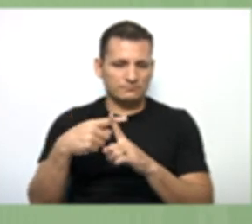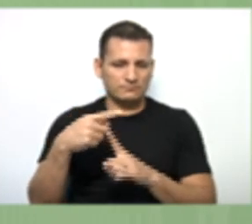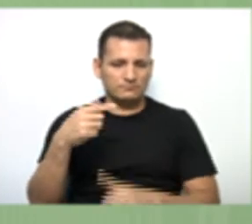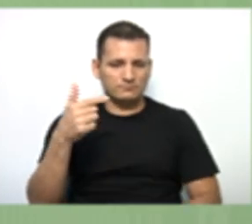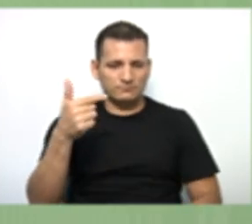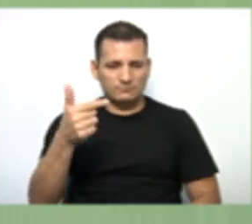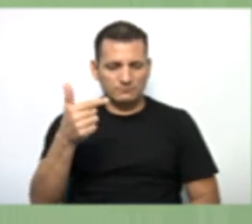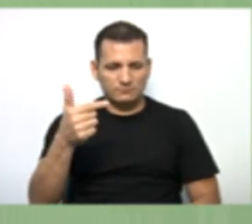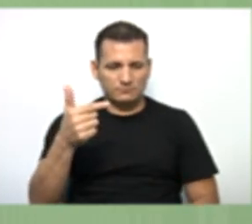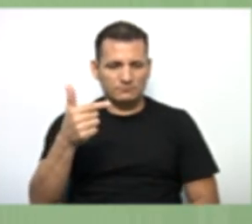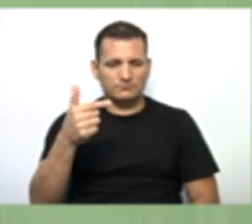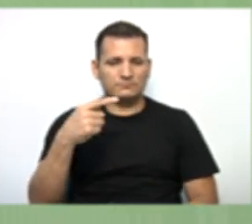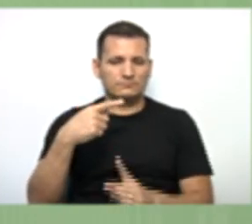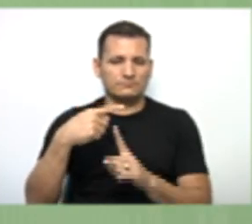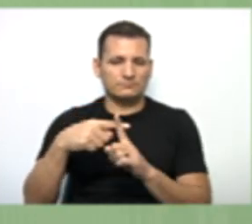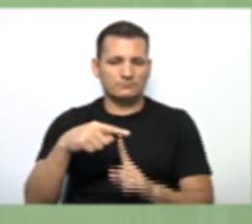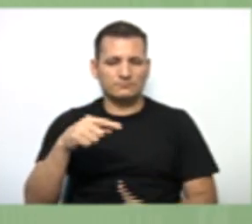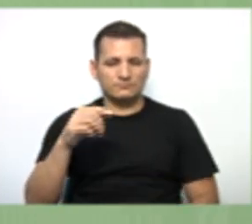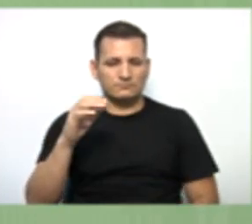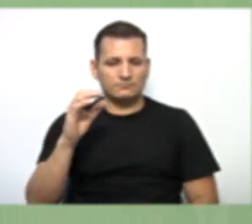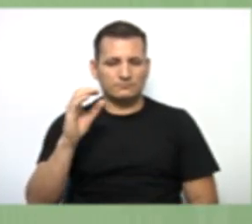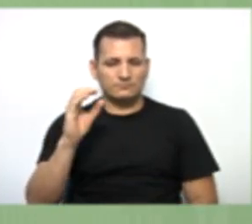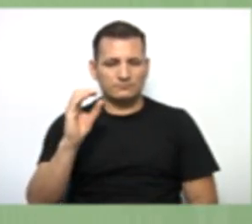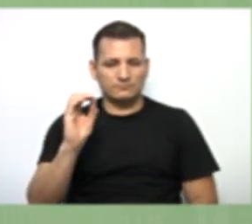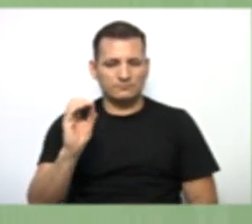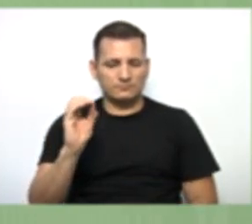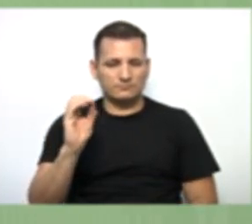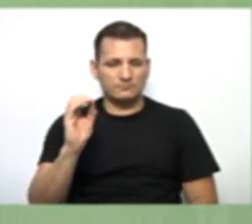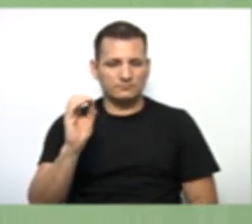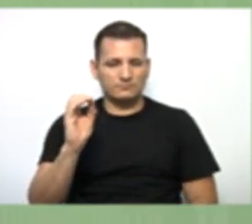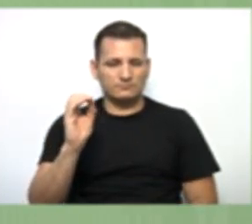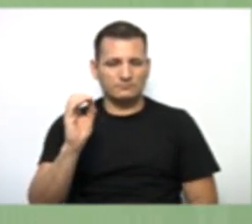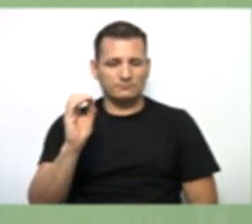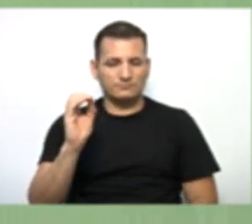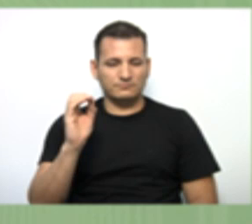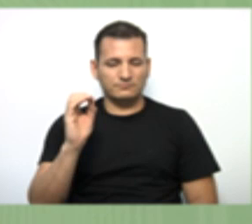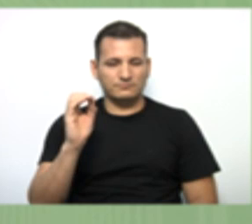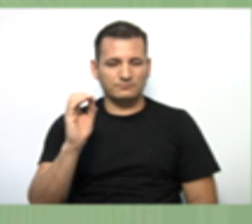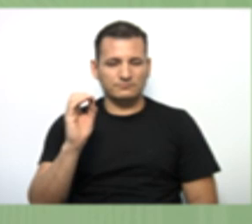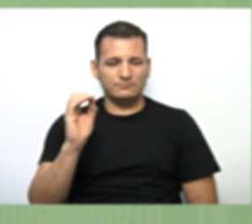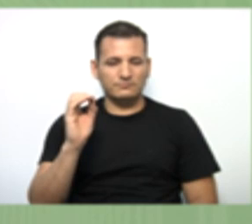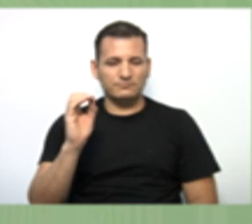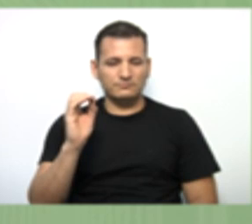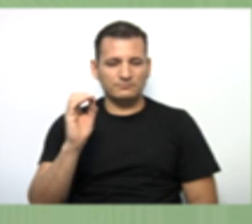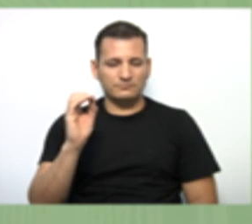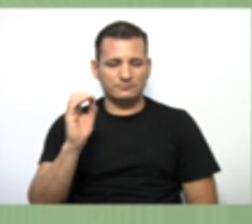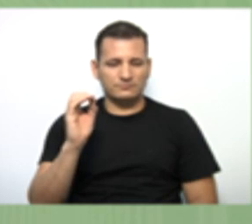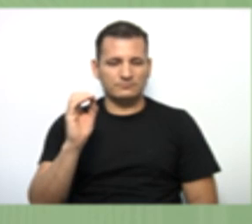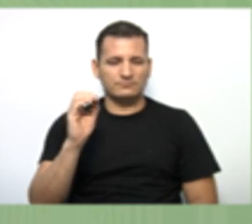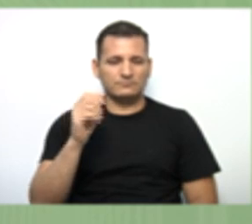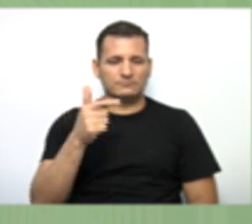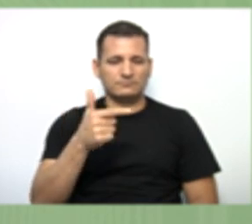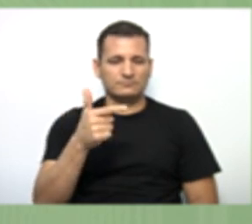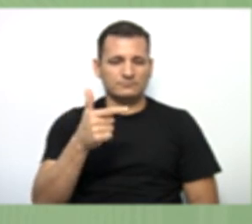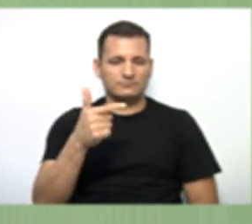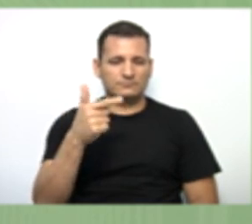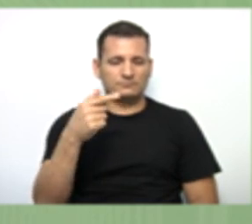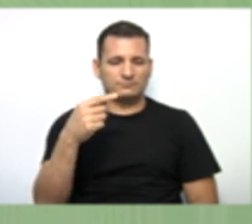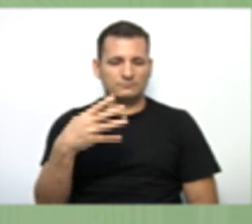2... mais 0. Então nós temos aqui 16 mais 8, 24.